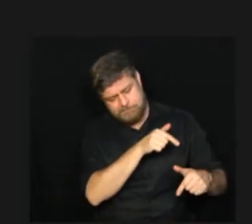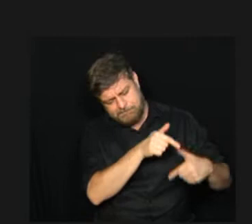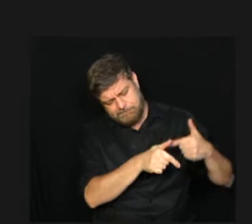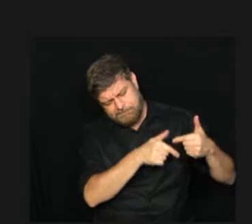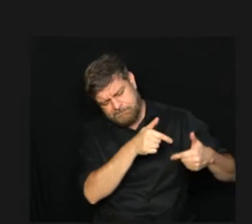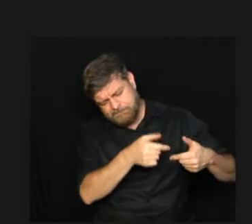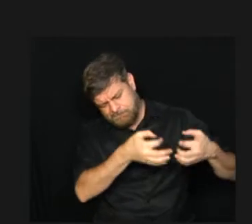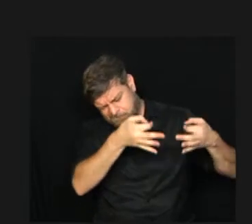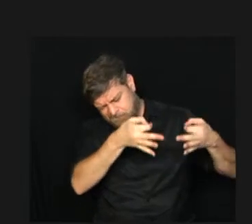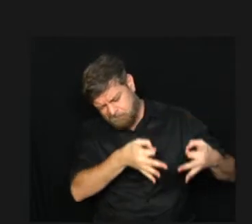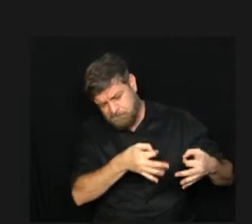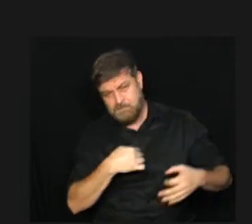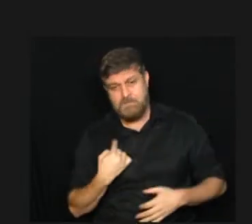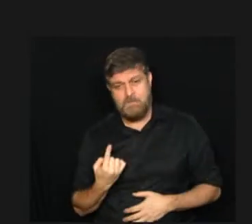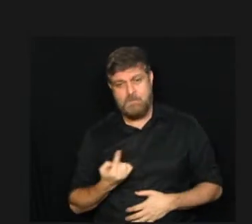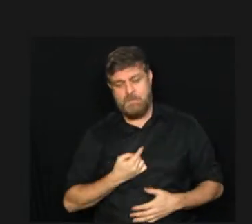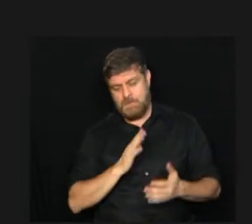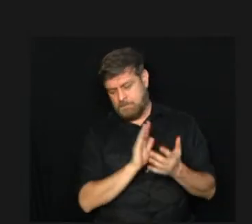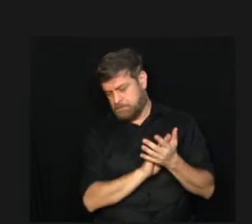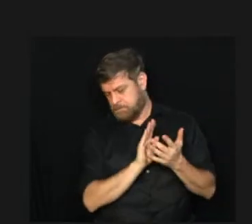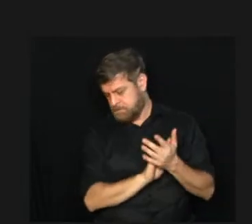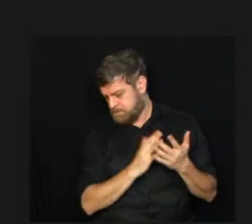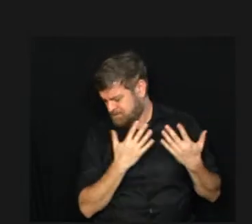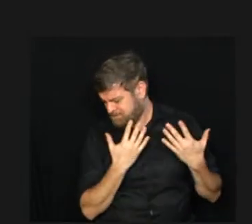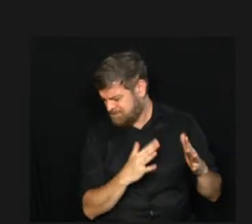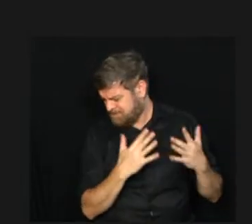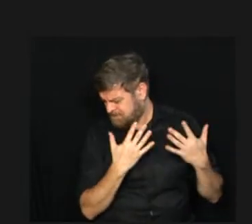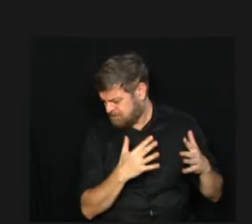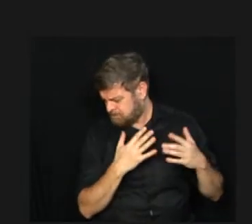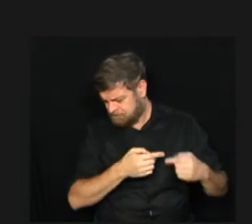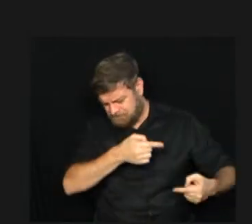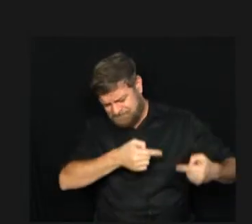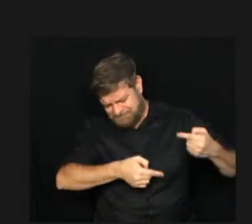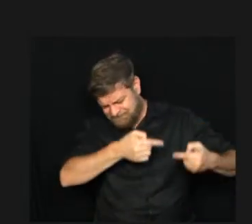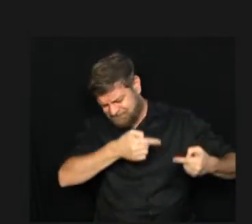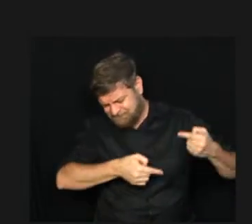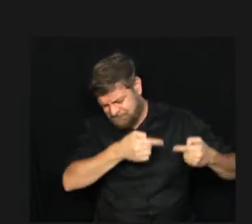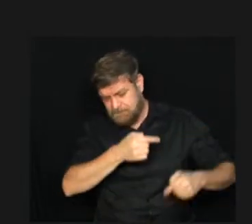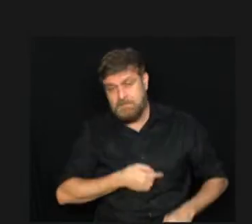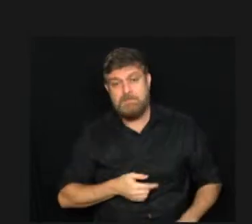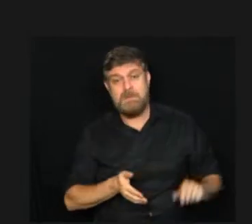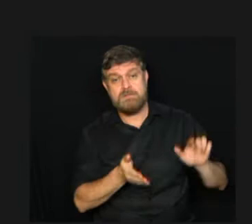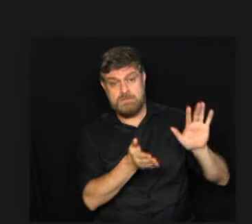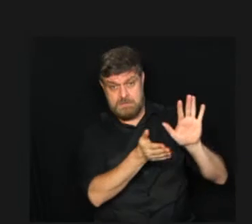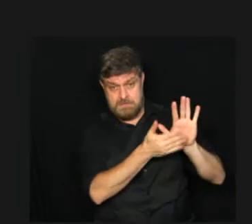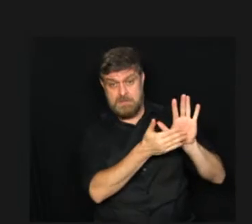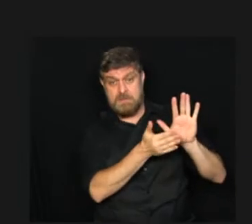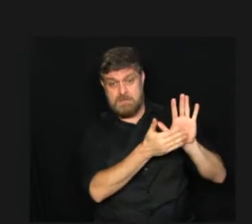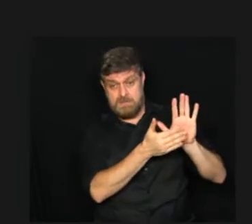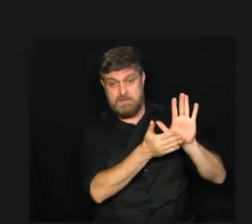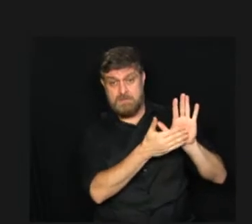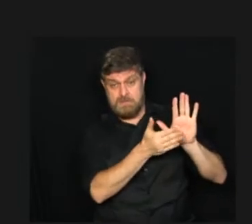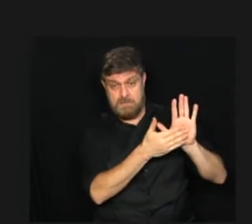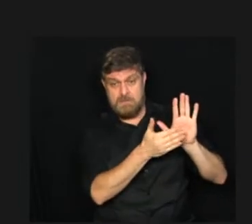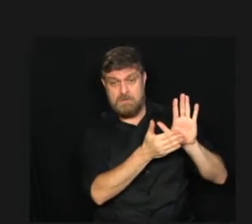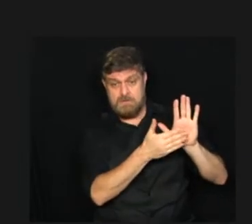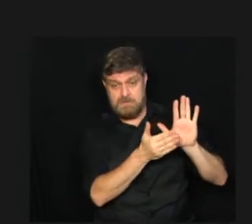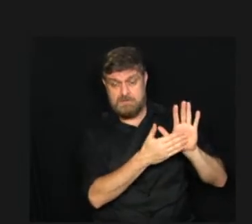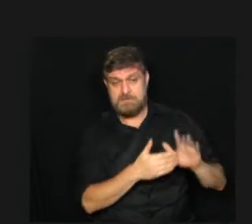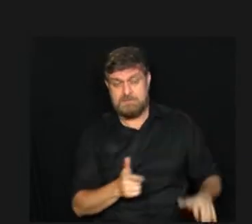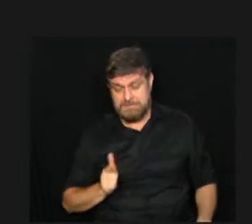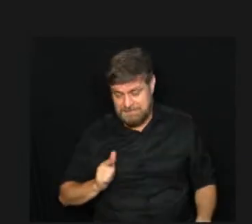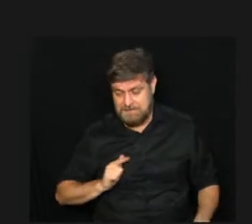comissão, entendeu? Os debates aqui que estão sendo feitos, as propostas que estão sendo